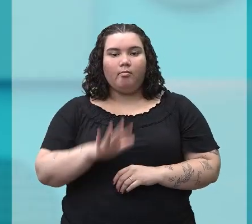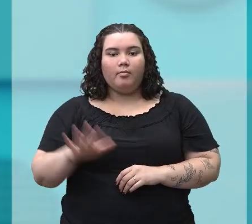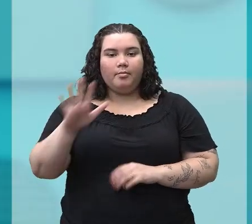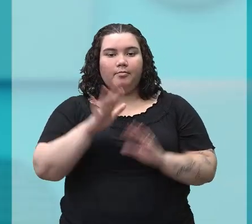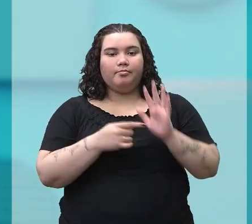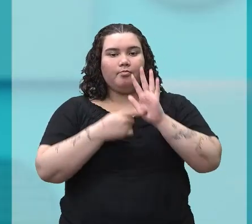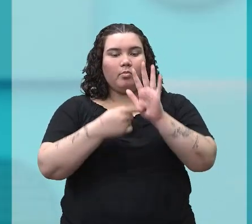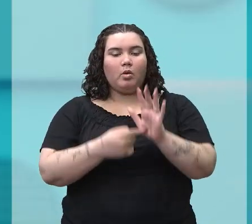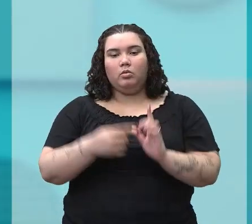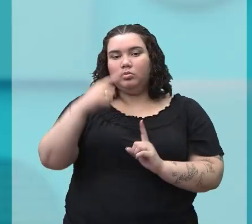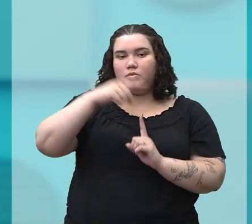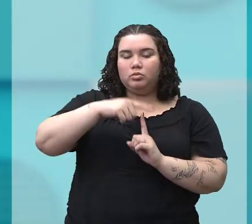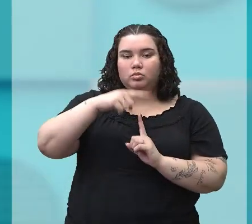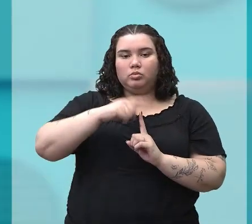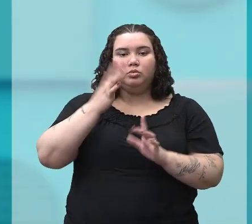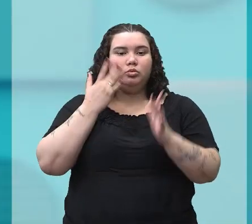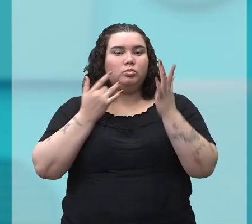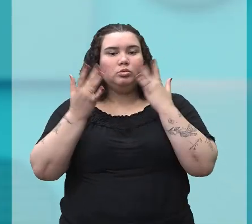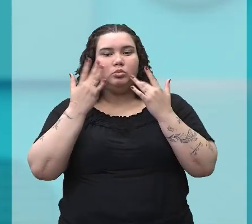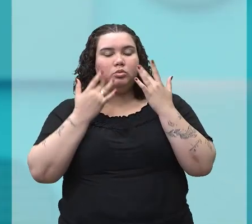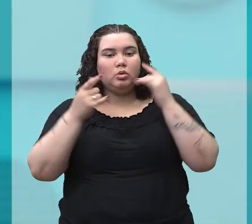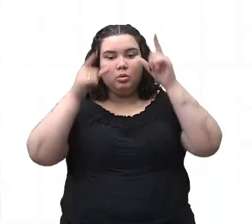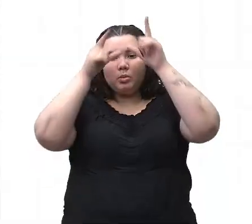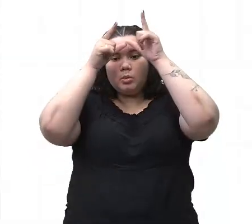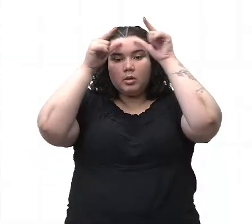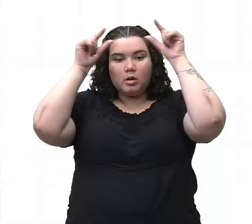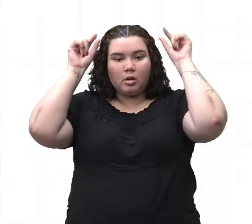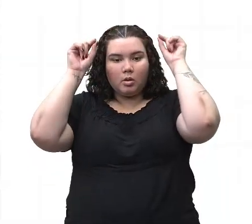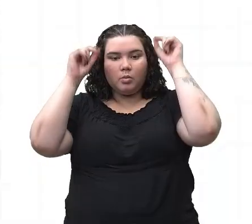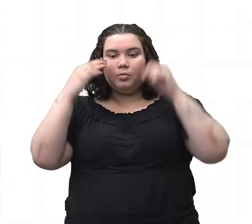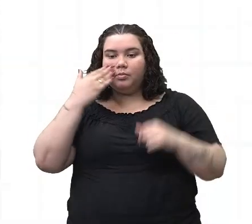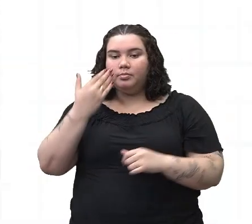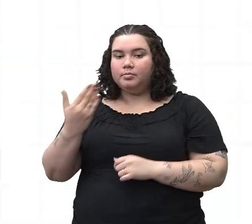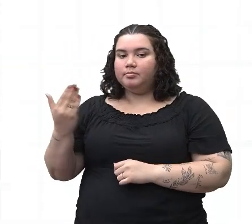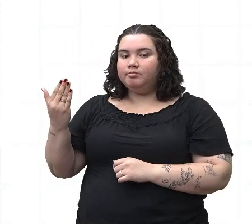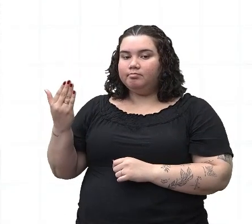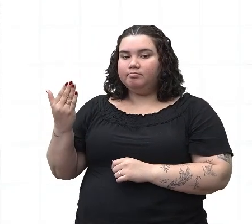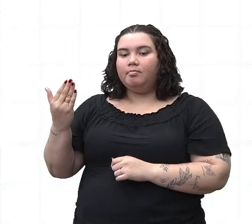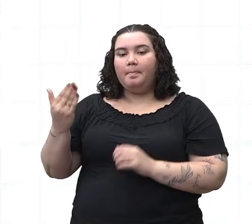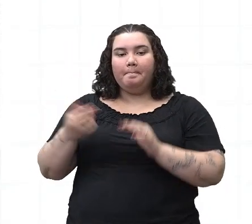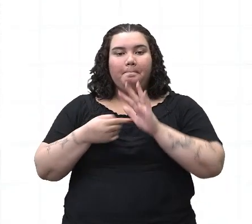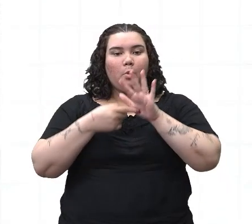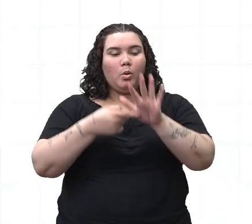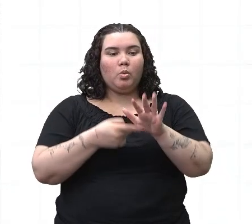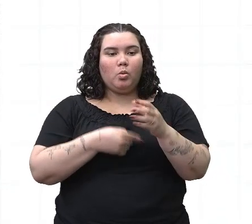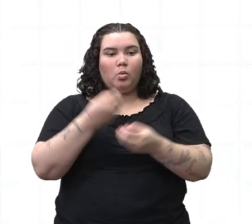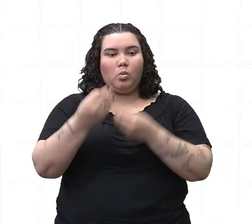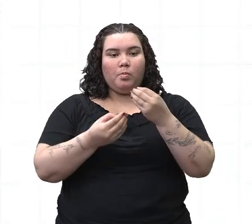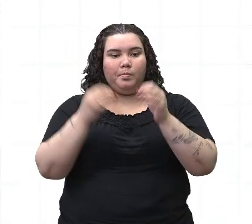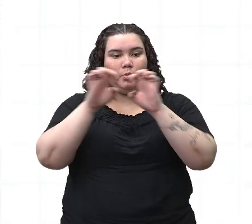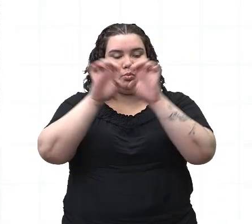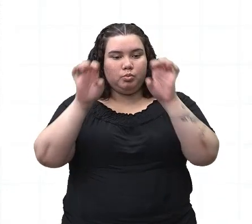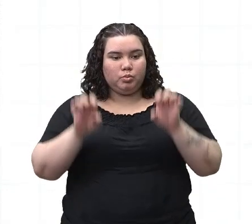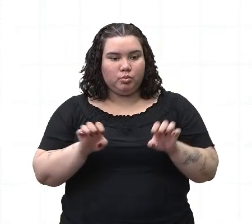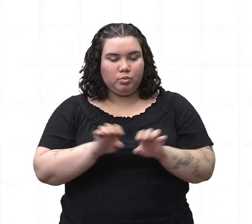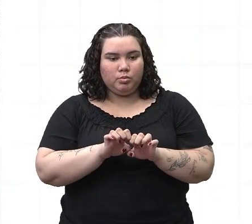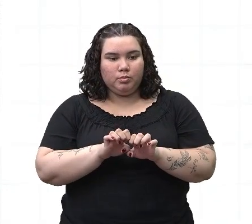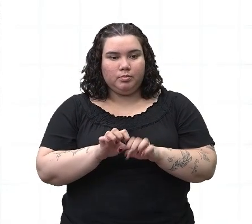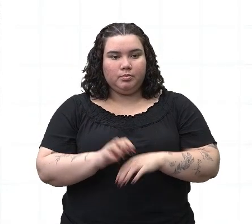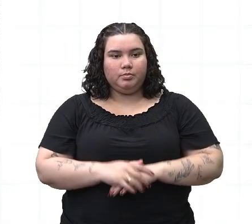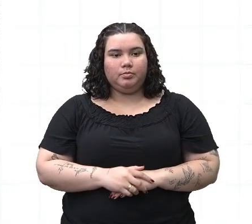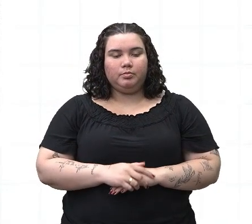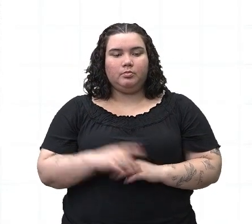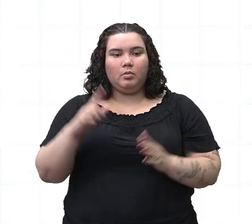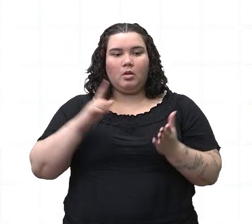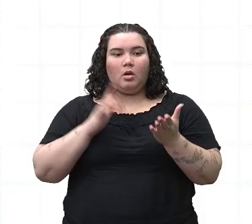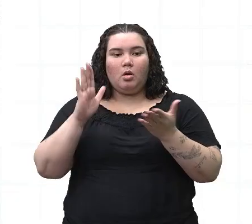um tipo de teatro grego, né? E a gente vai perceber como era a estrutura. A gente tem aí